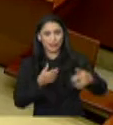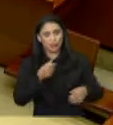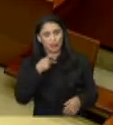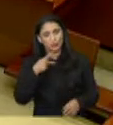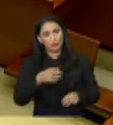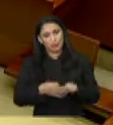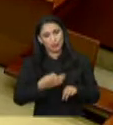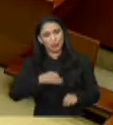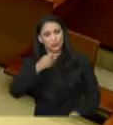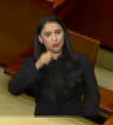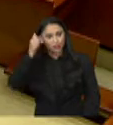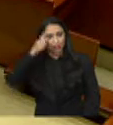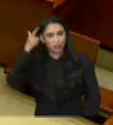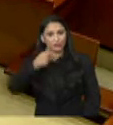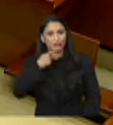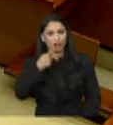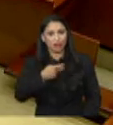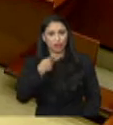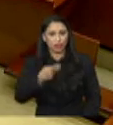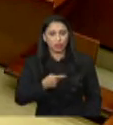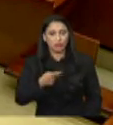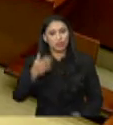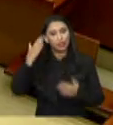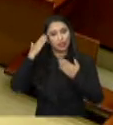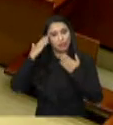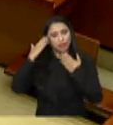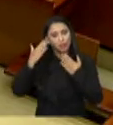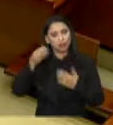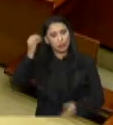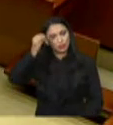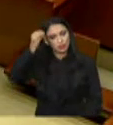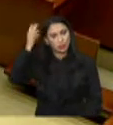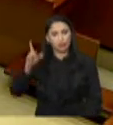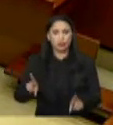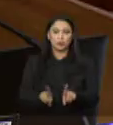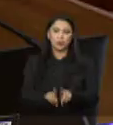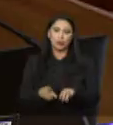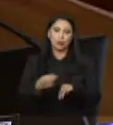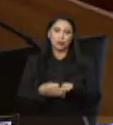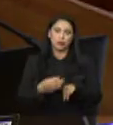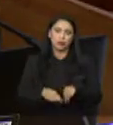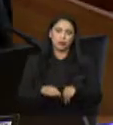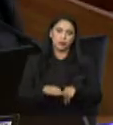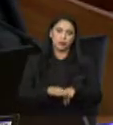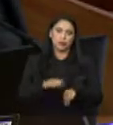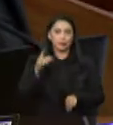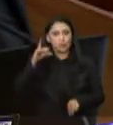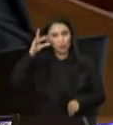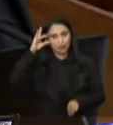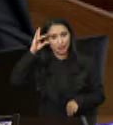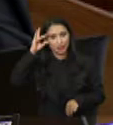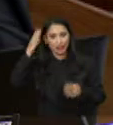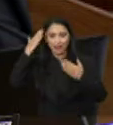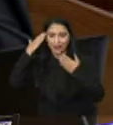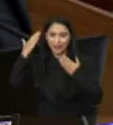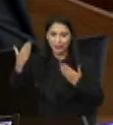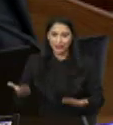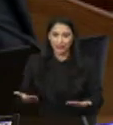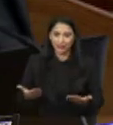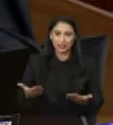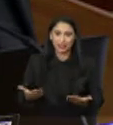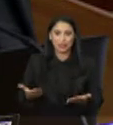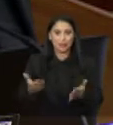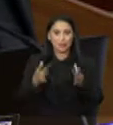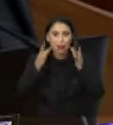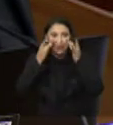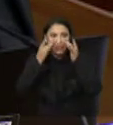Ministro Alexandre de Moraes também ao Ministro André também é direita a presença do